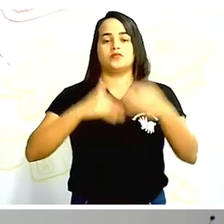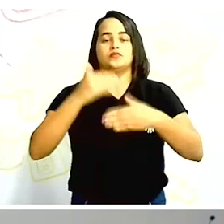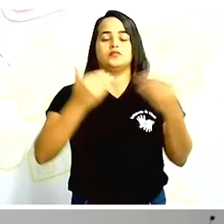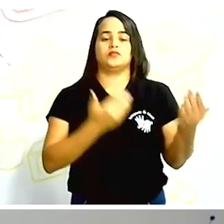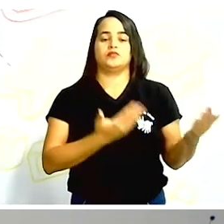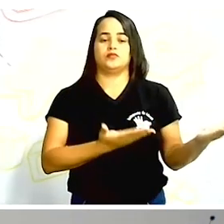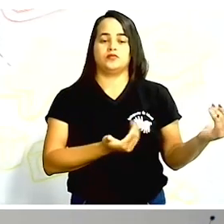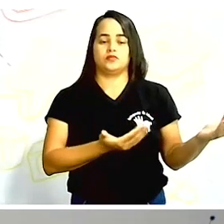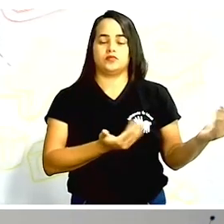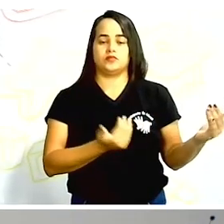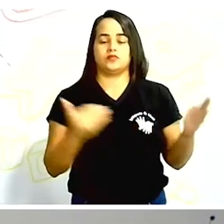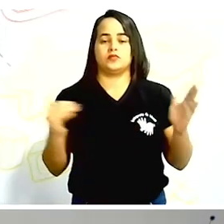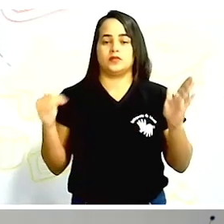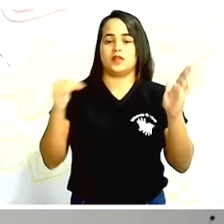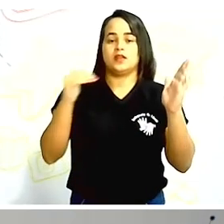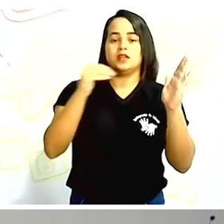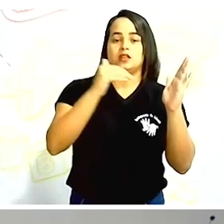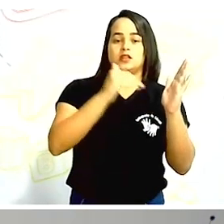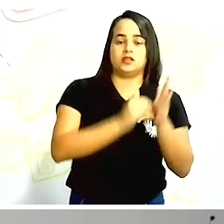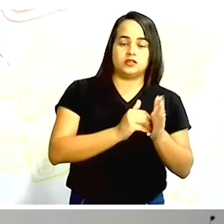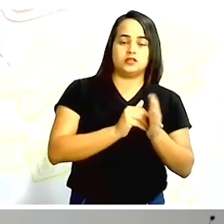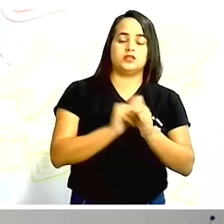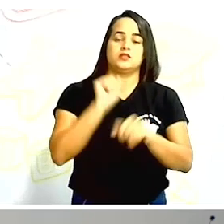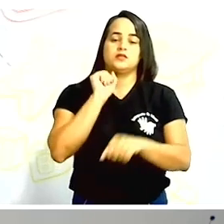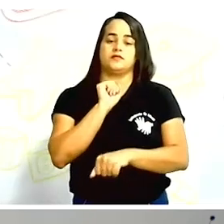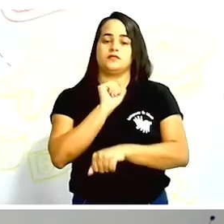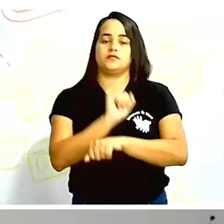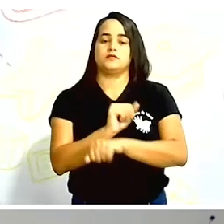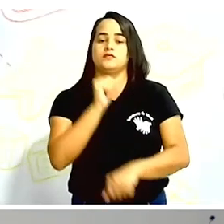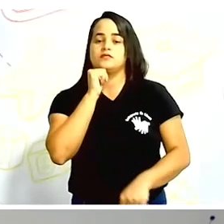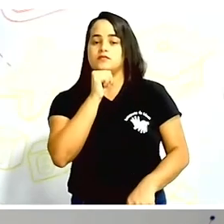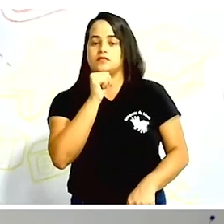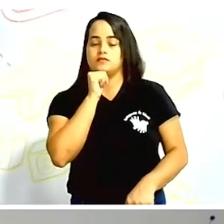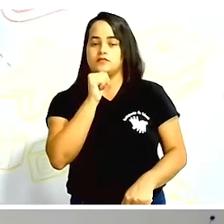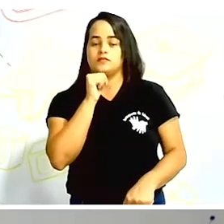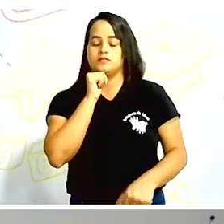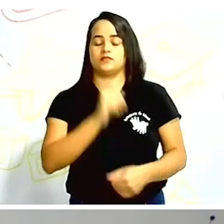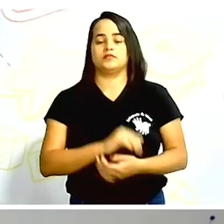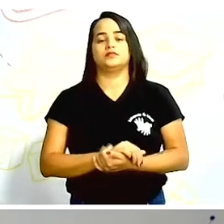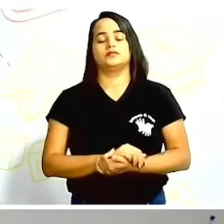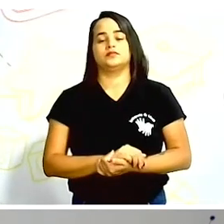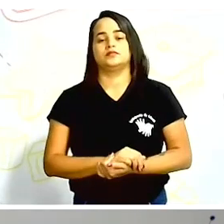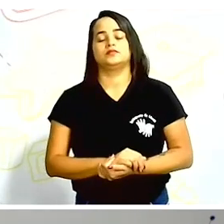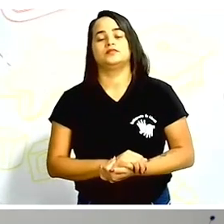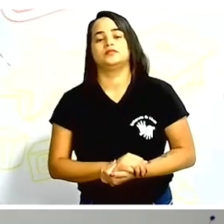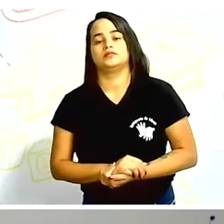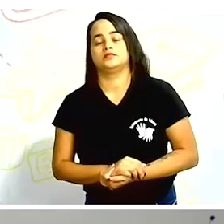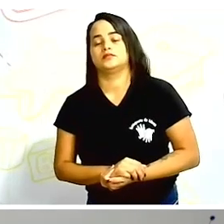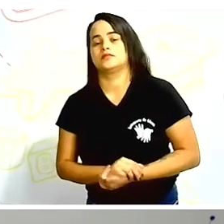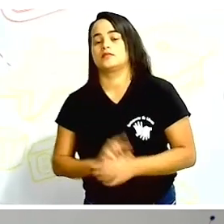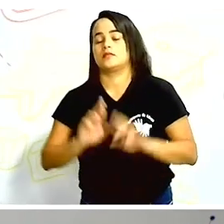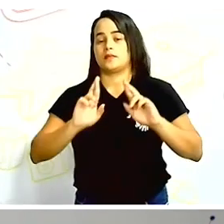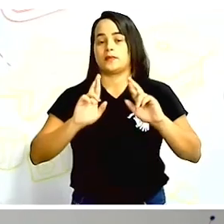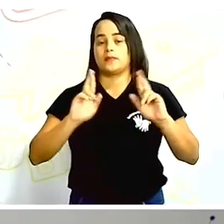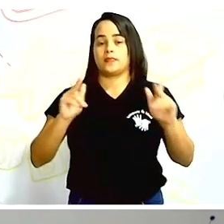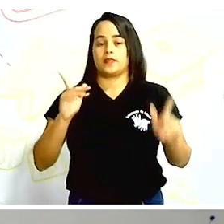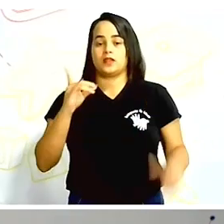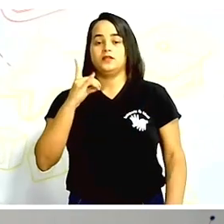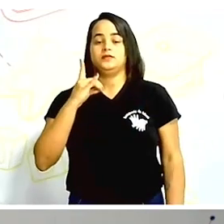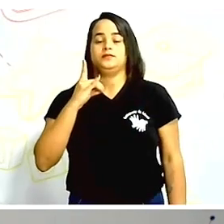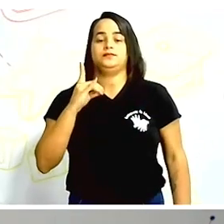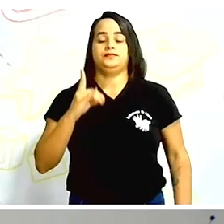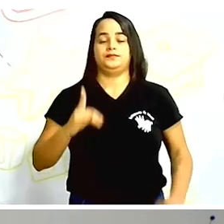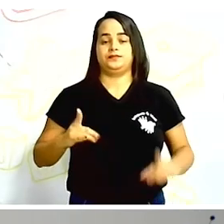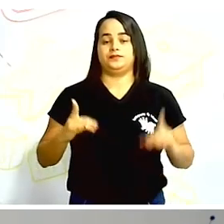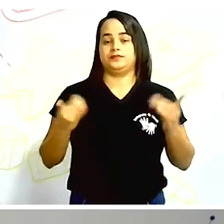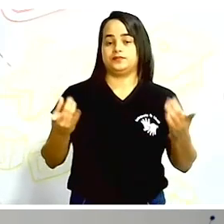continua até a menopausa, porque quando ele chega na menopausa, ele deixa de atuar no organismo. Uma diferença da testosterona para o estrogênio,